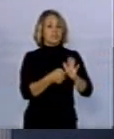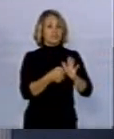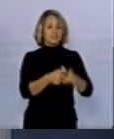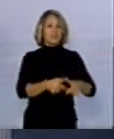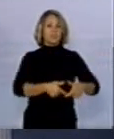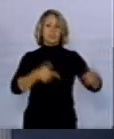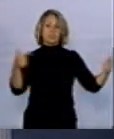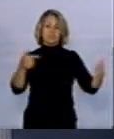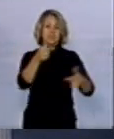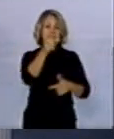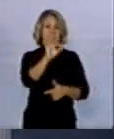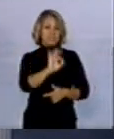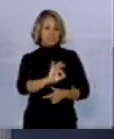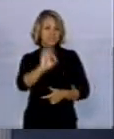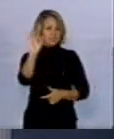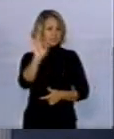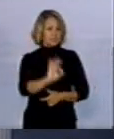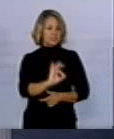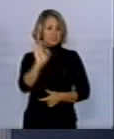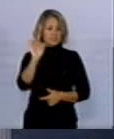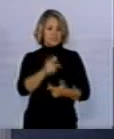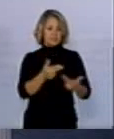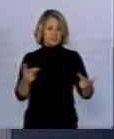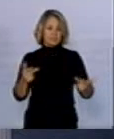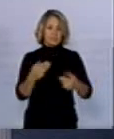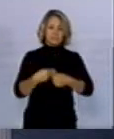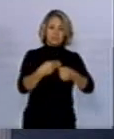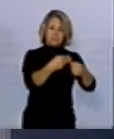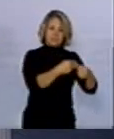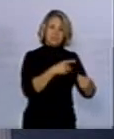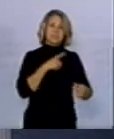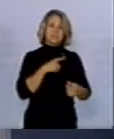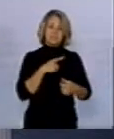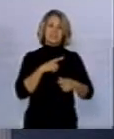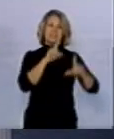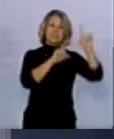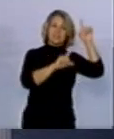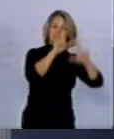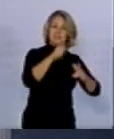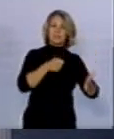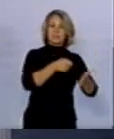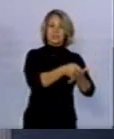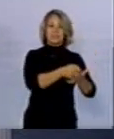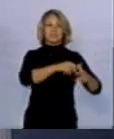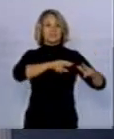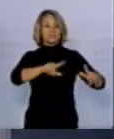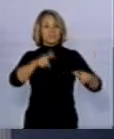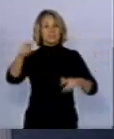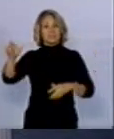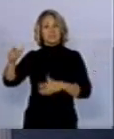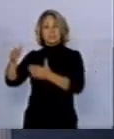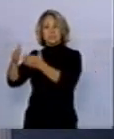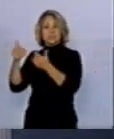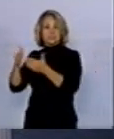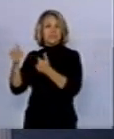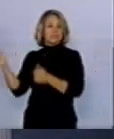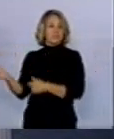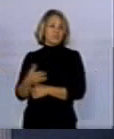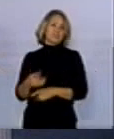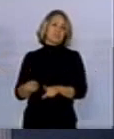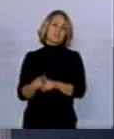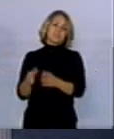um aumento de 70% no número de municípios com TV a cabo, em função de novos pedidos e novos pedidos de